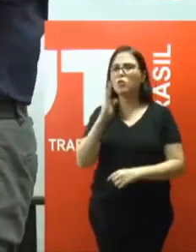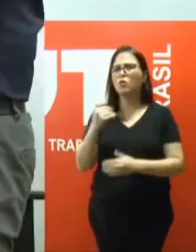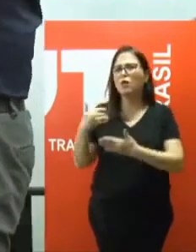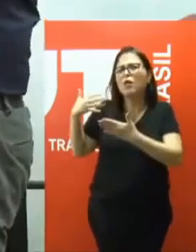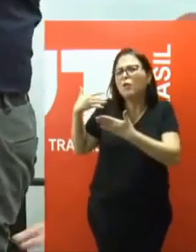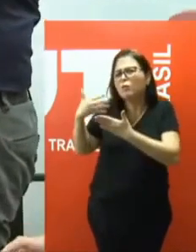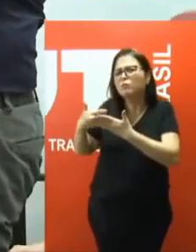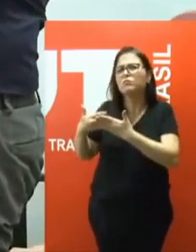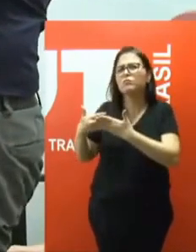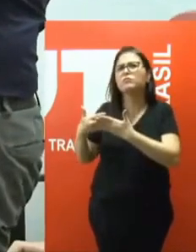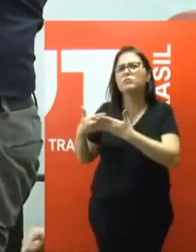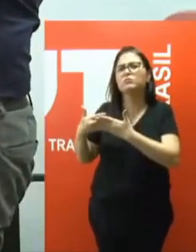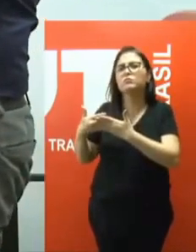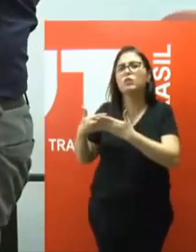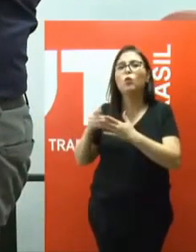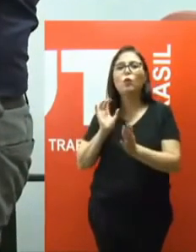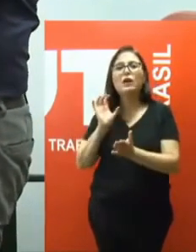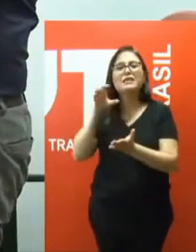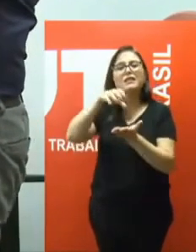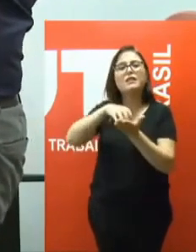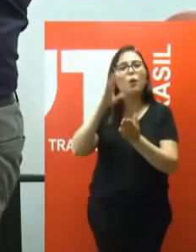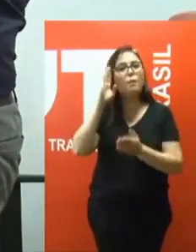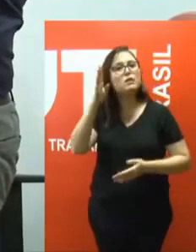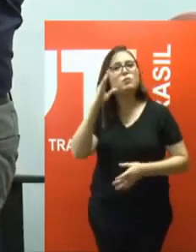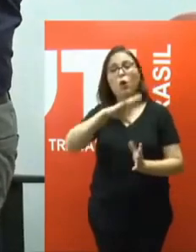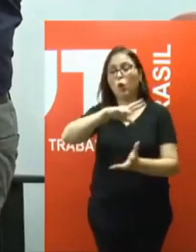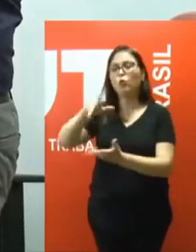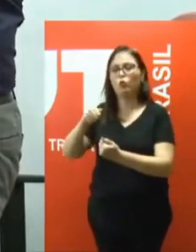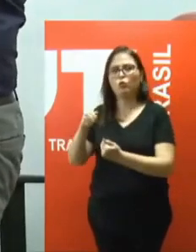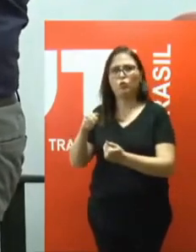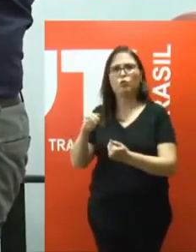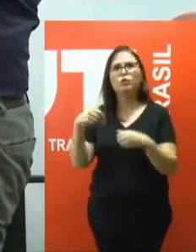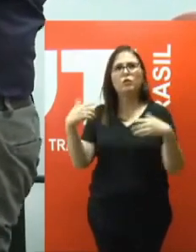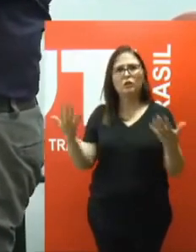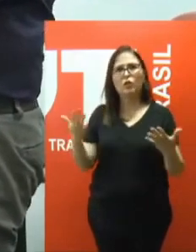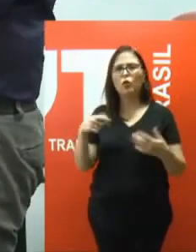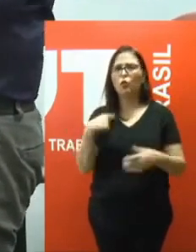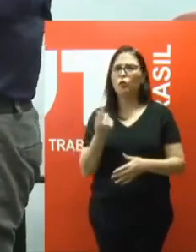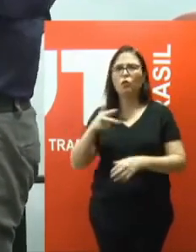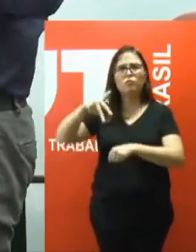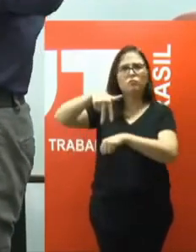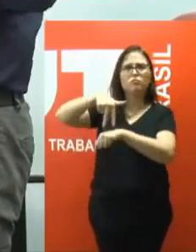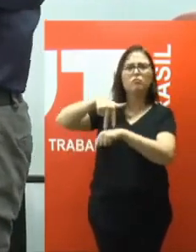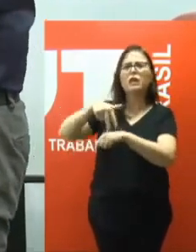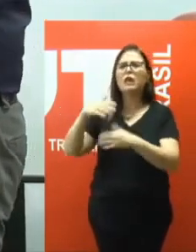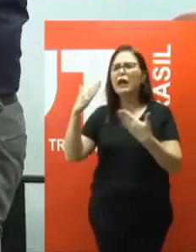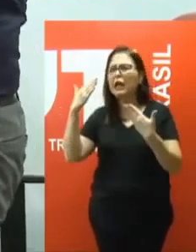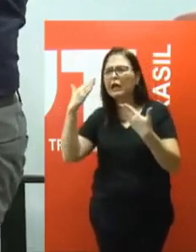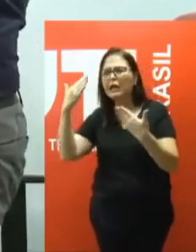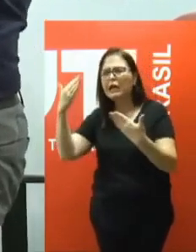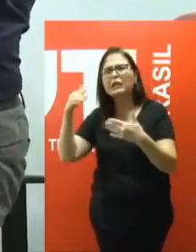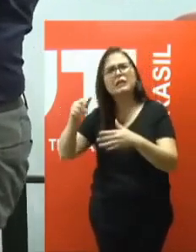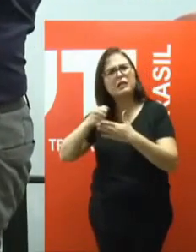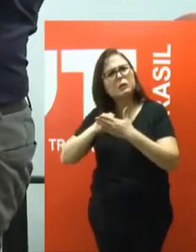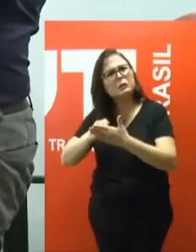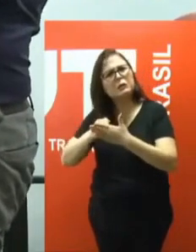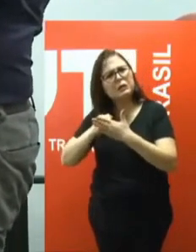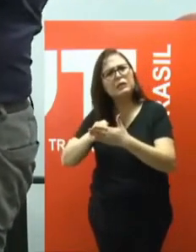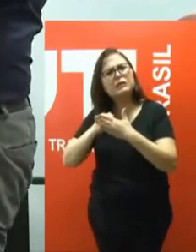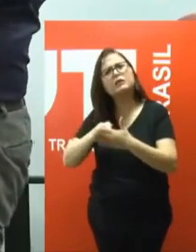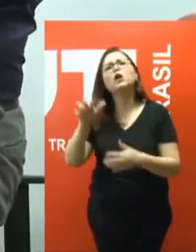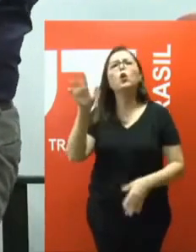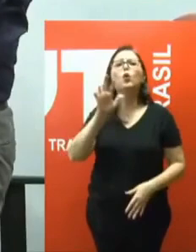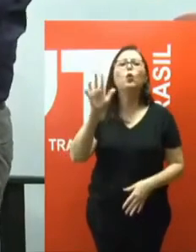centrais sindicais as principais do mundo. E estava muito representativa. E a gente foi agradecer, presidente, o empenho deles na campanha Lula Livre. Eles